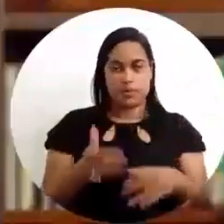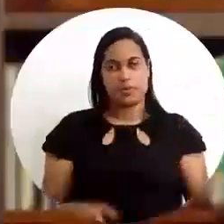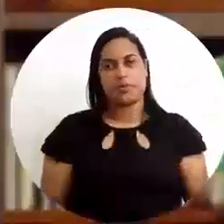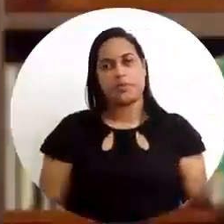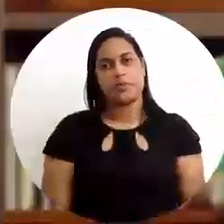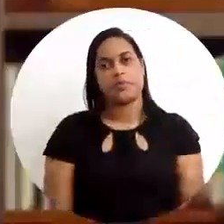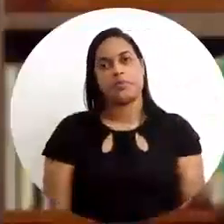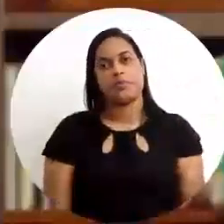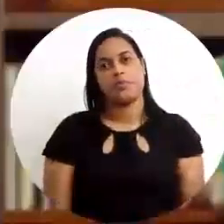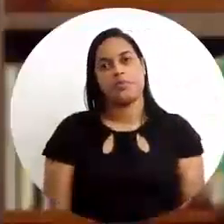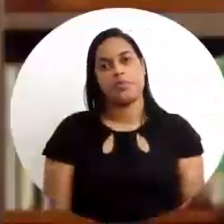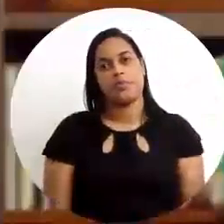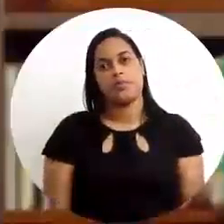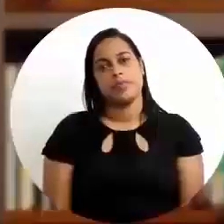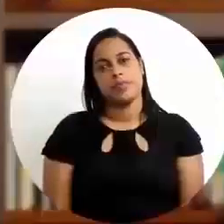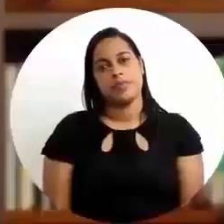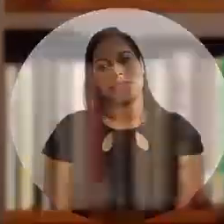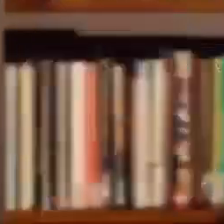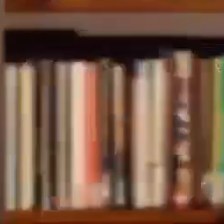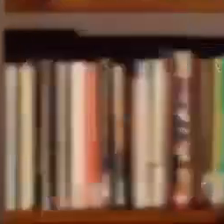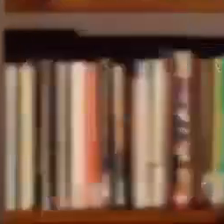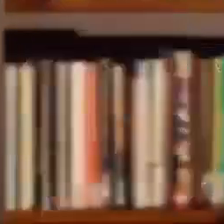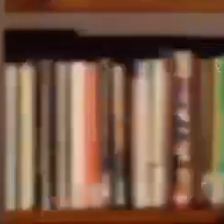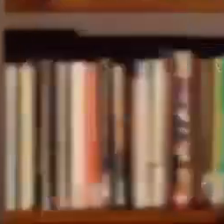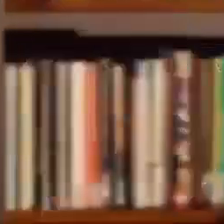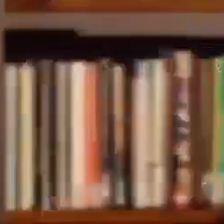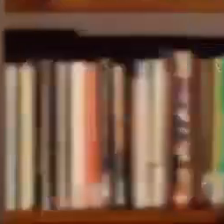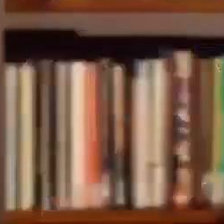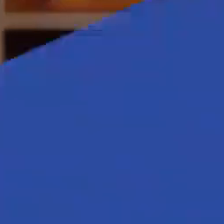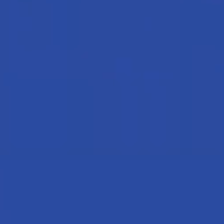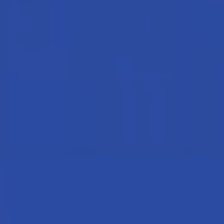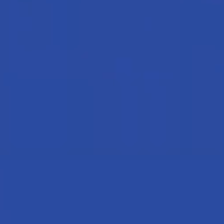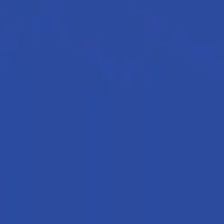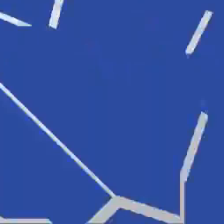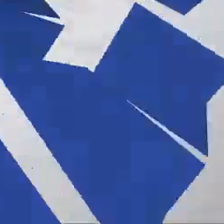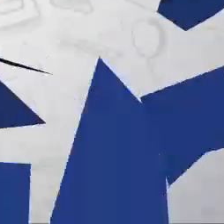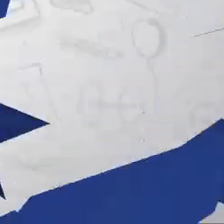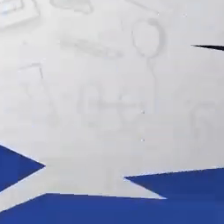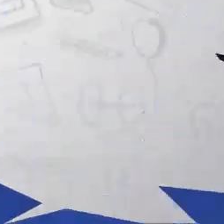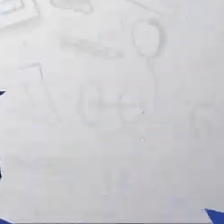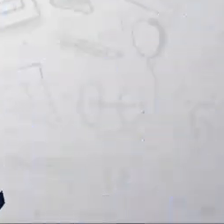pessoal. Eu acho que espero que tenham compreendido e até a próxima.